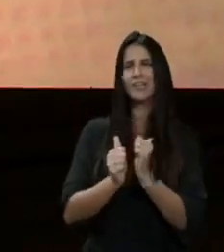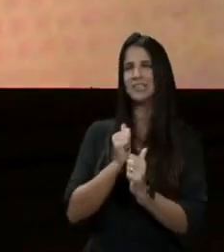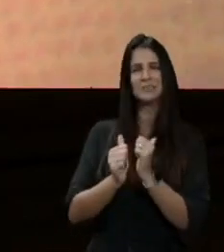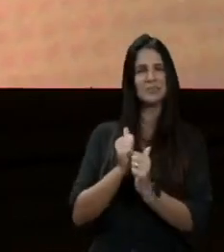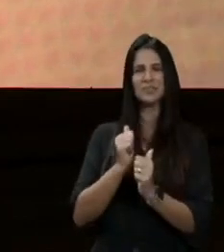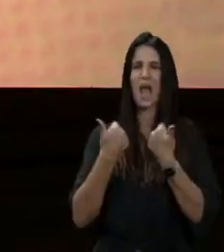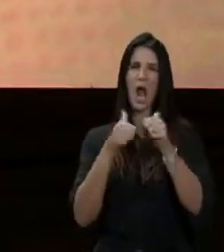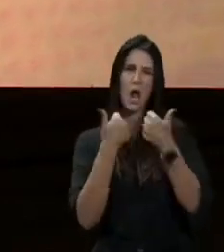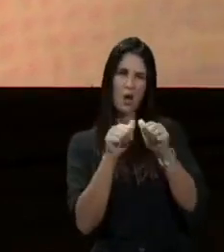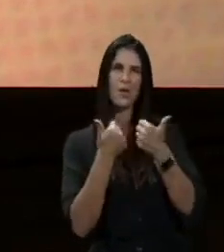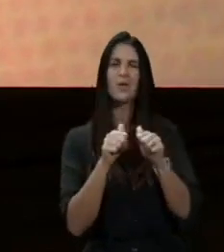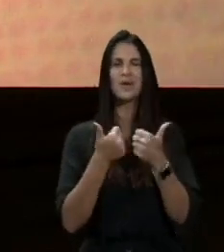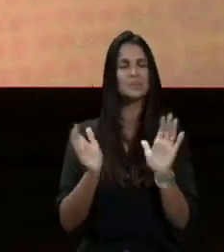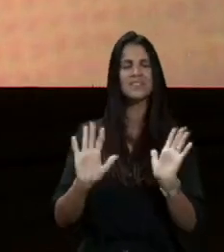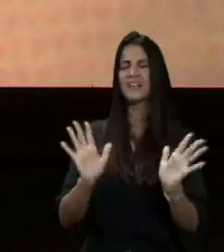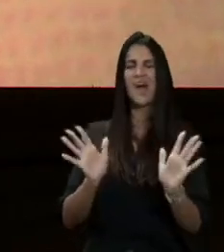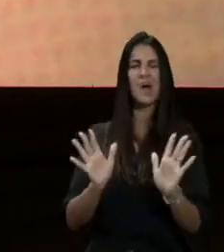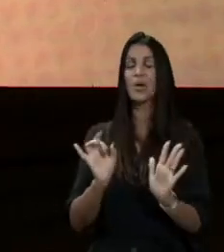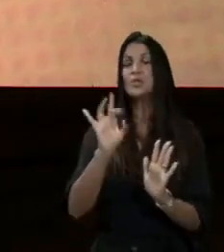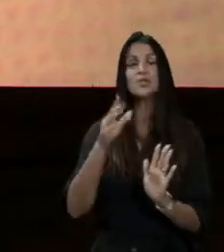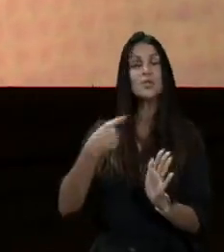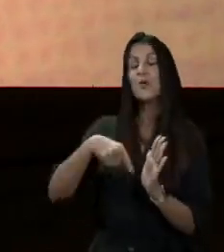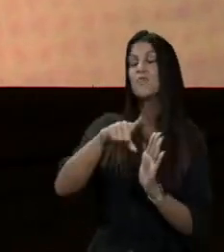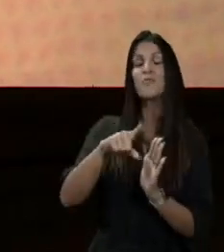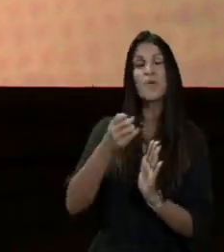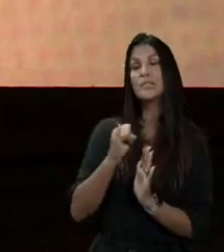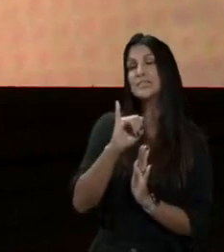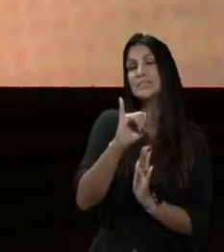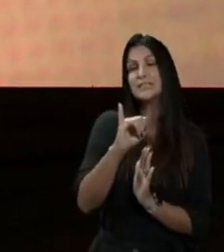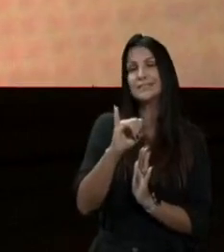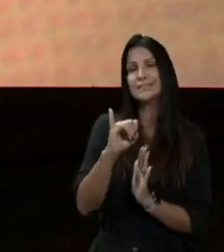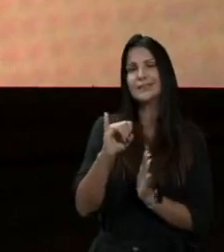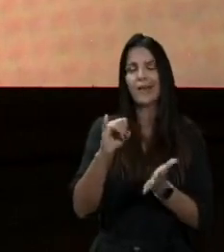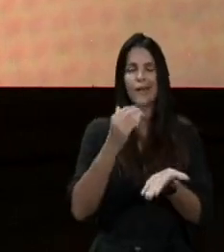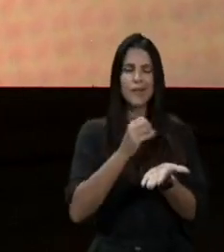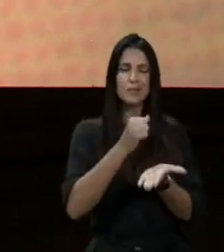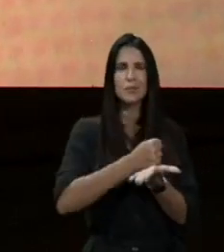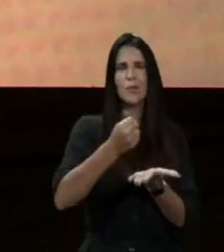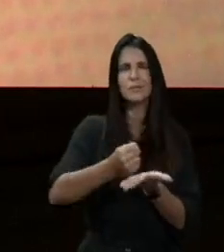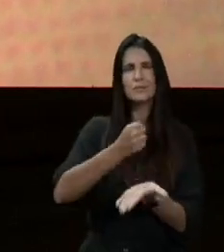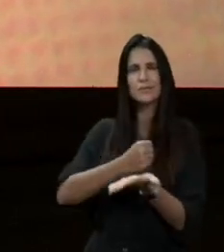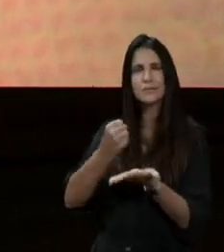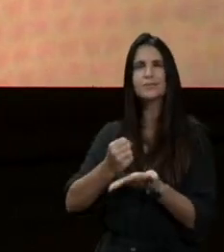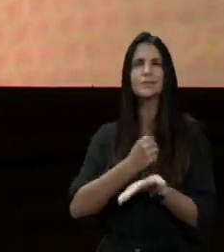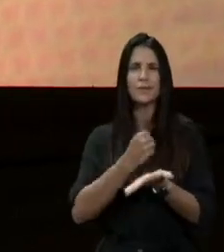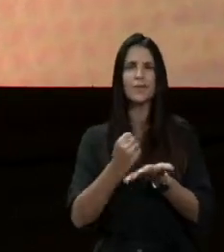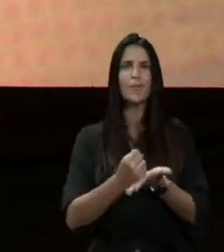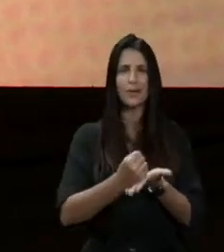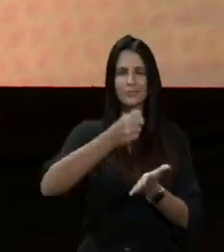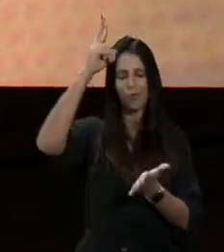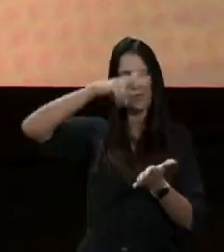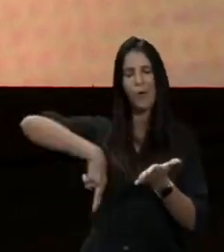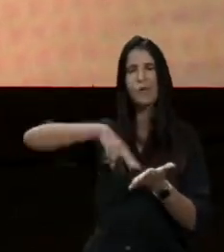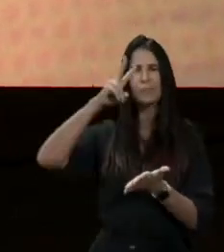não se eu for lá para resolver coisa de documento se for coisa de interesse público é porque nós temos que ir lá